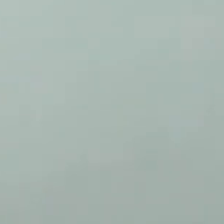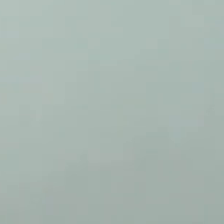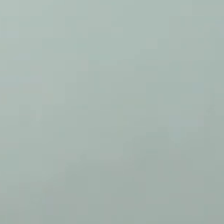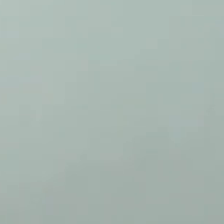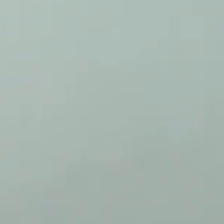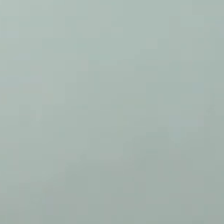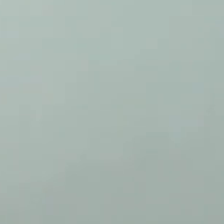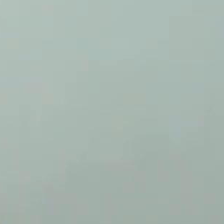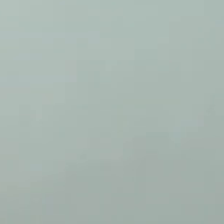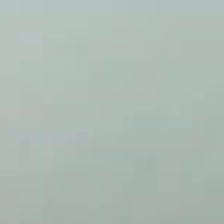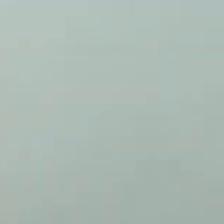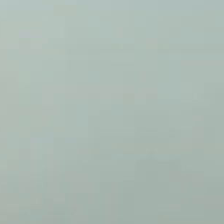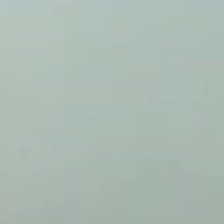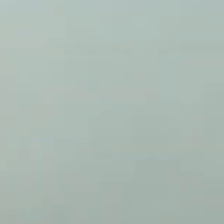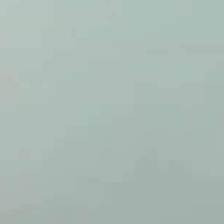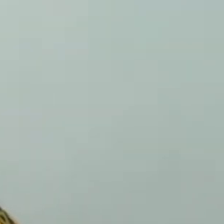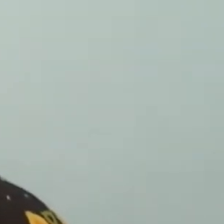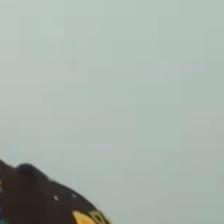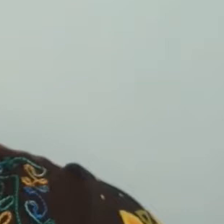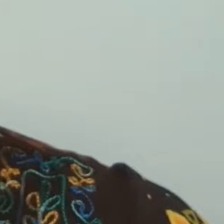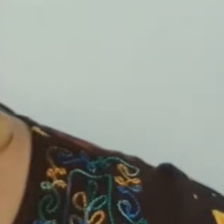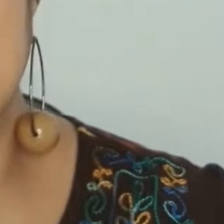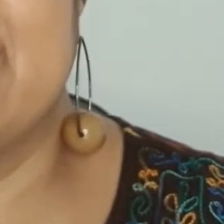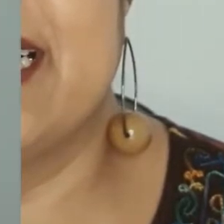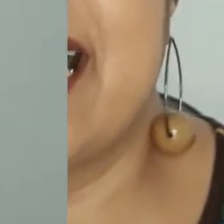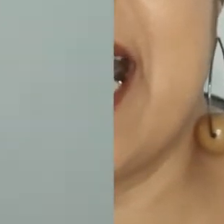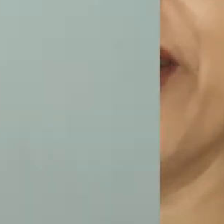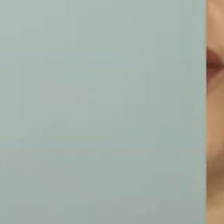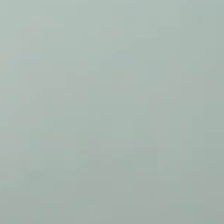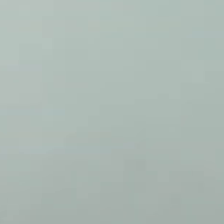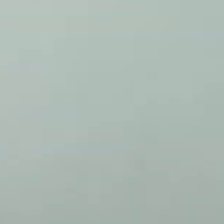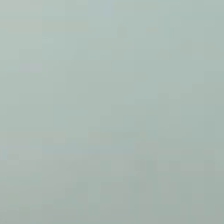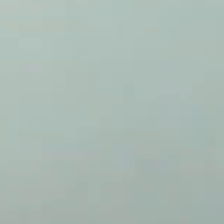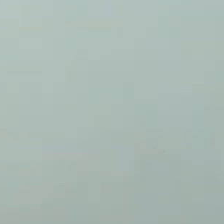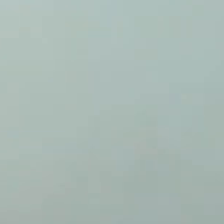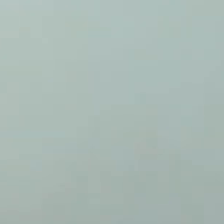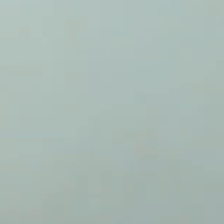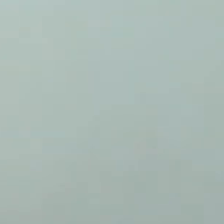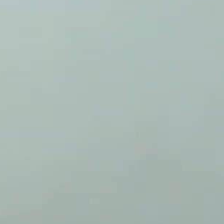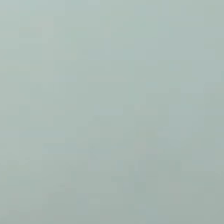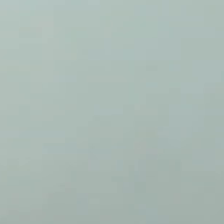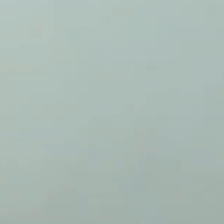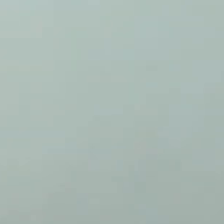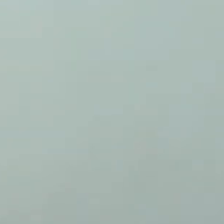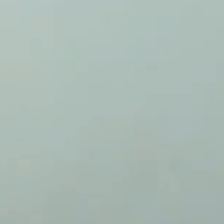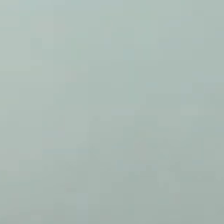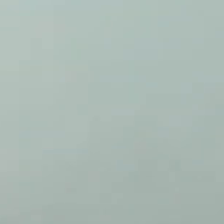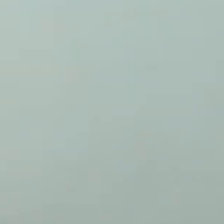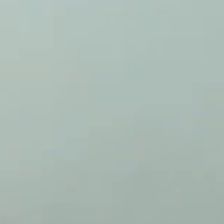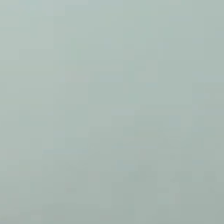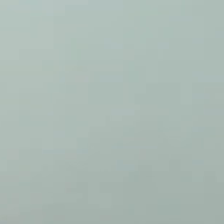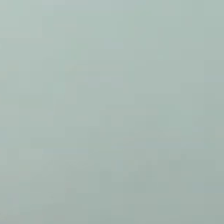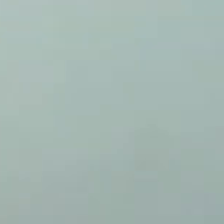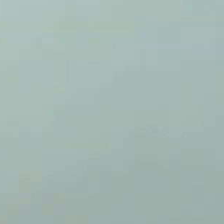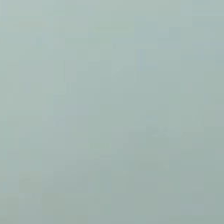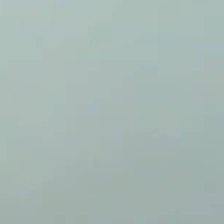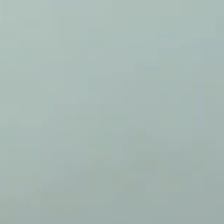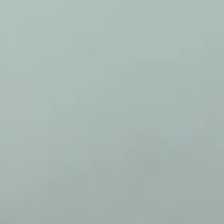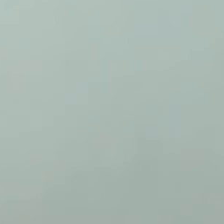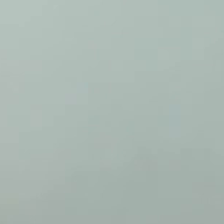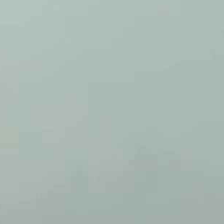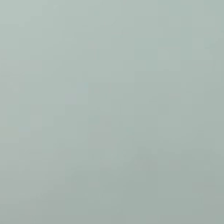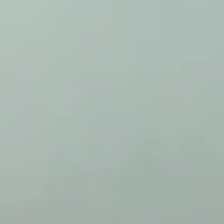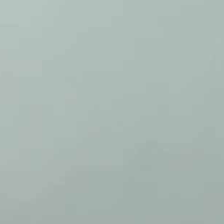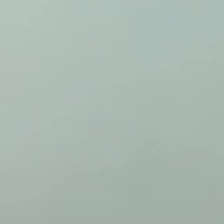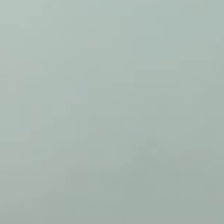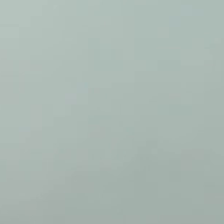trazidas como escravas da África aqui para o Brasil e eram amontoadas nos